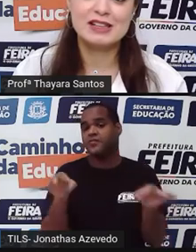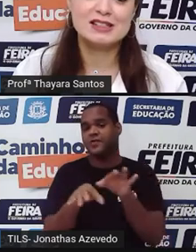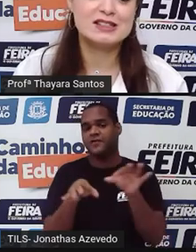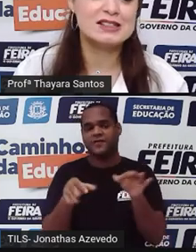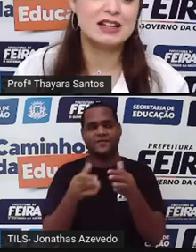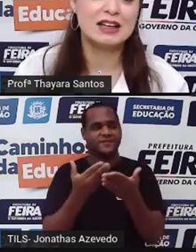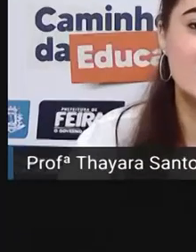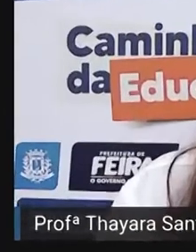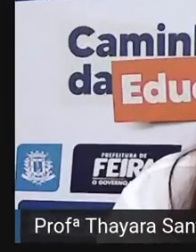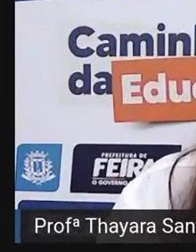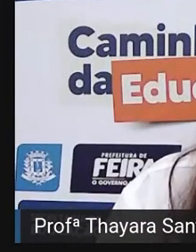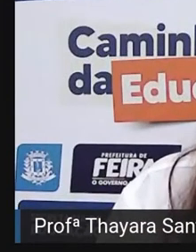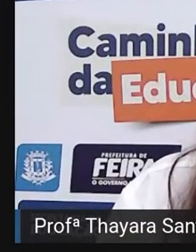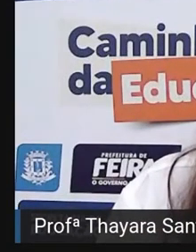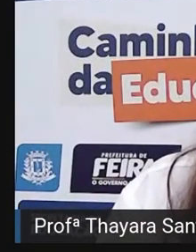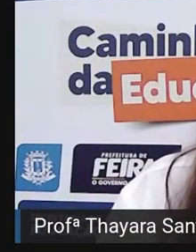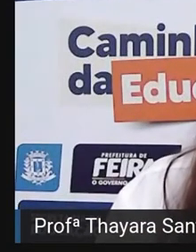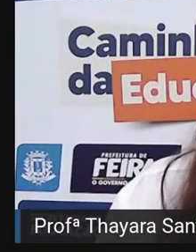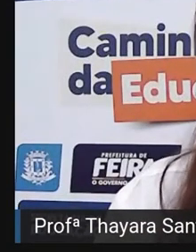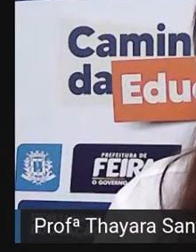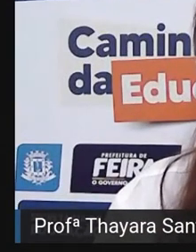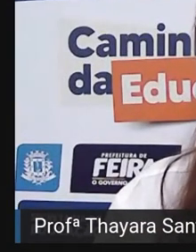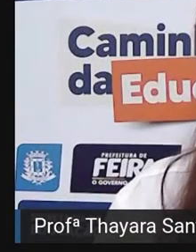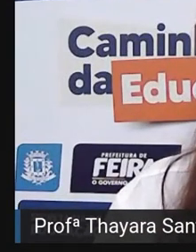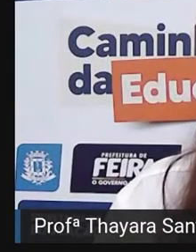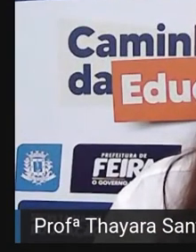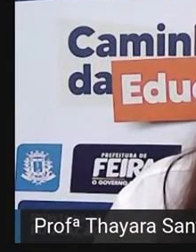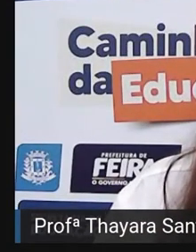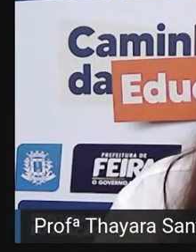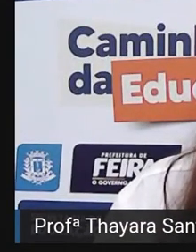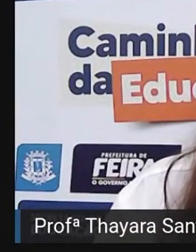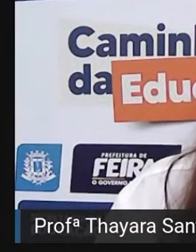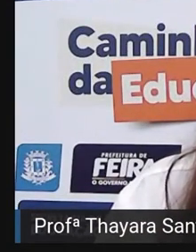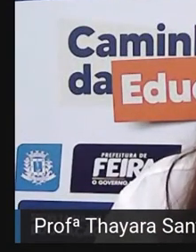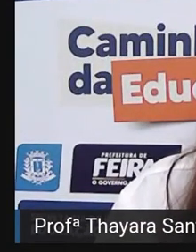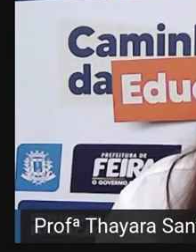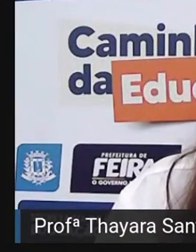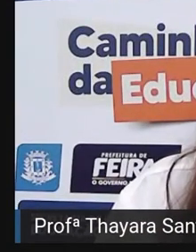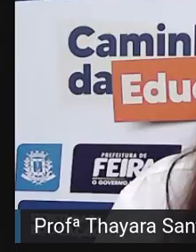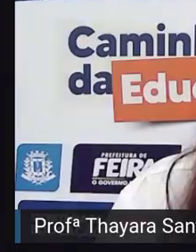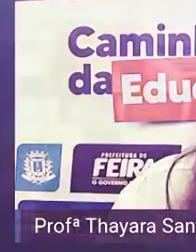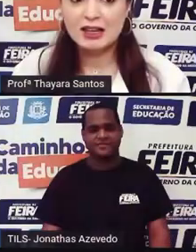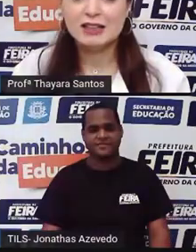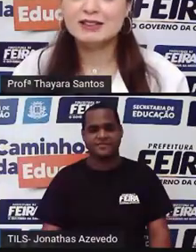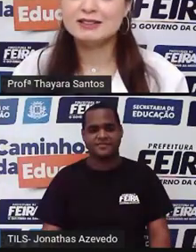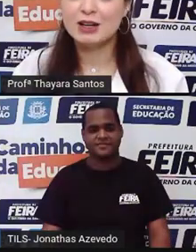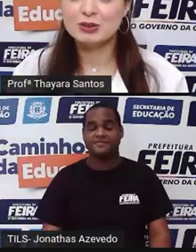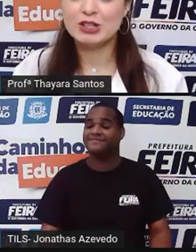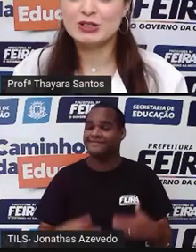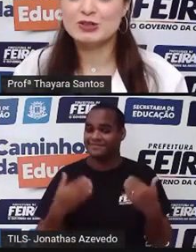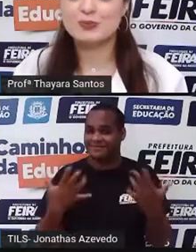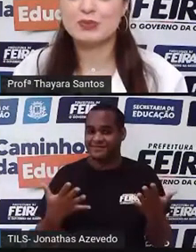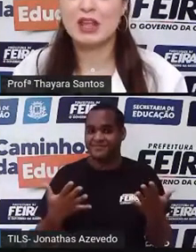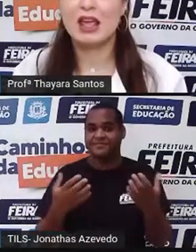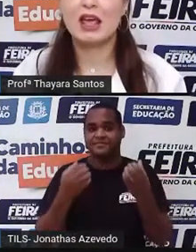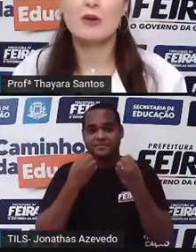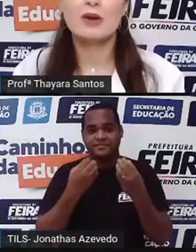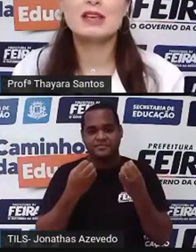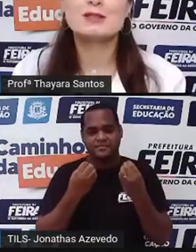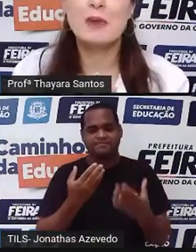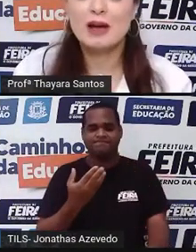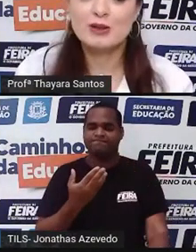ele para você e pronto voltar para minha tela aqui agora então gente